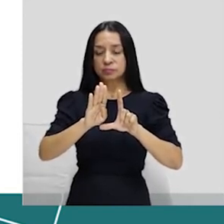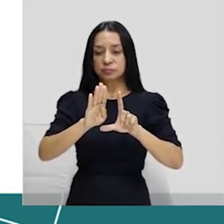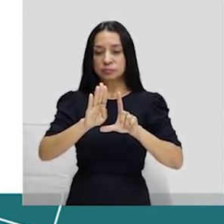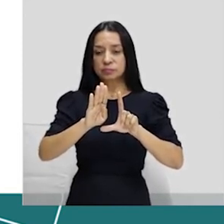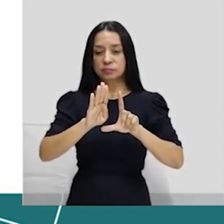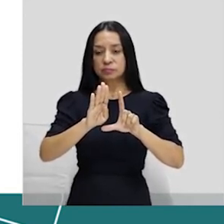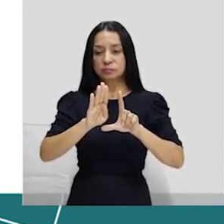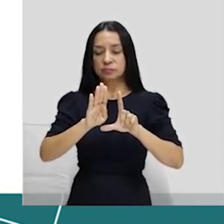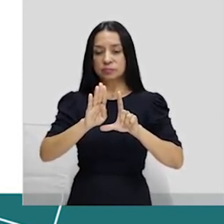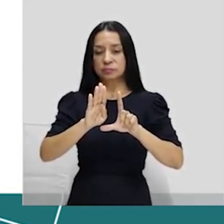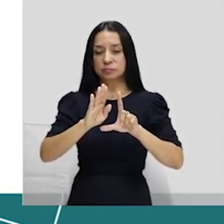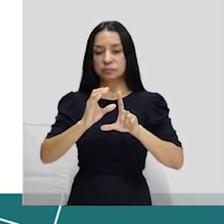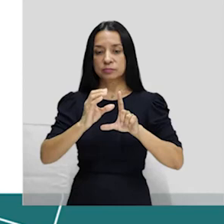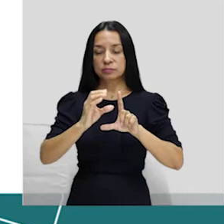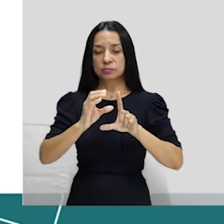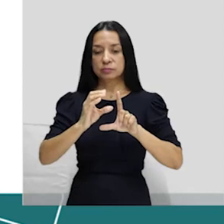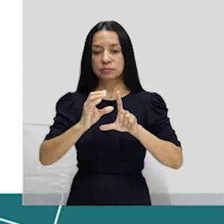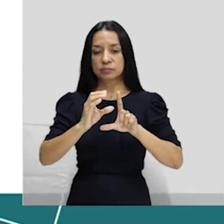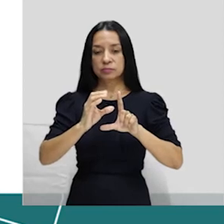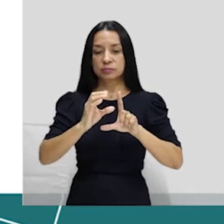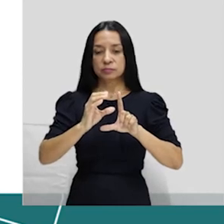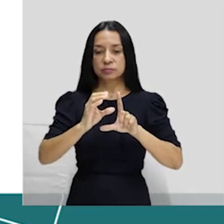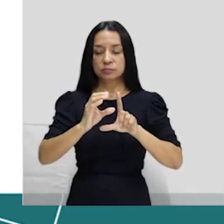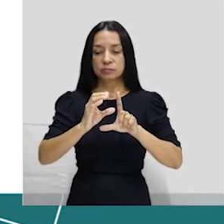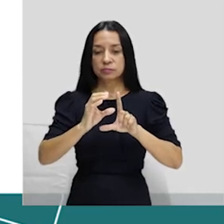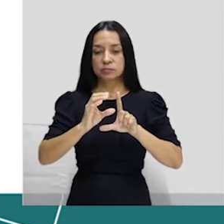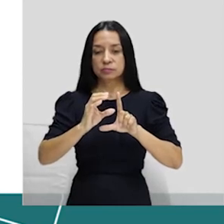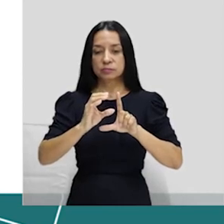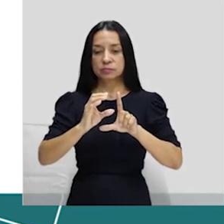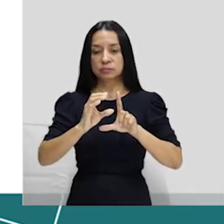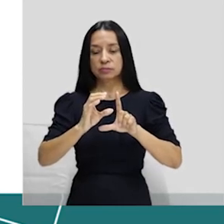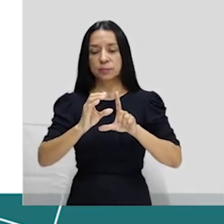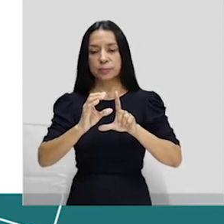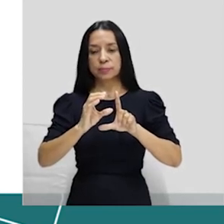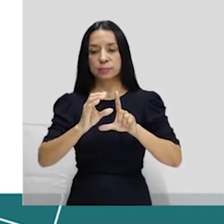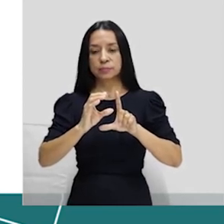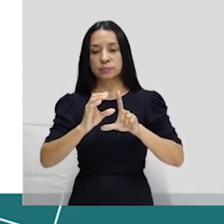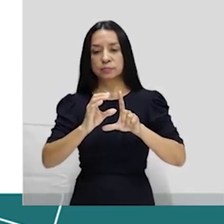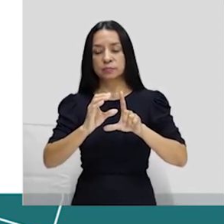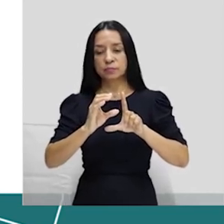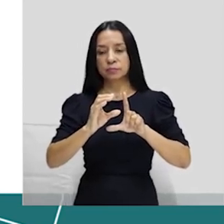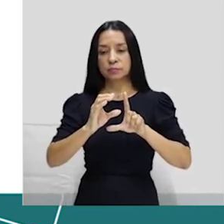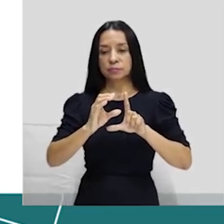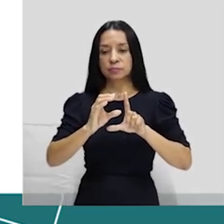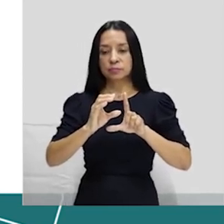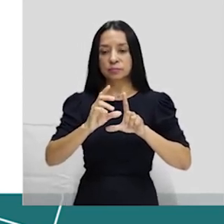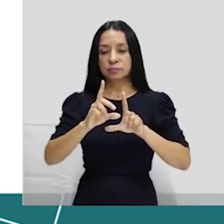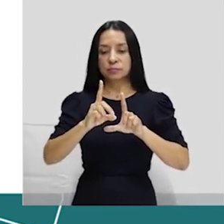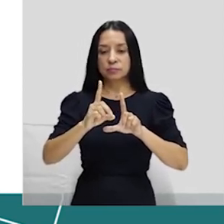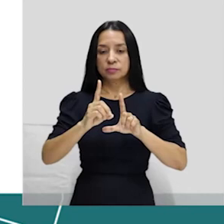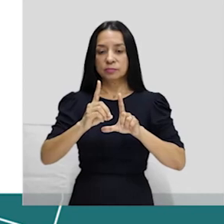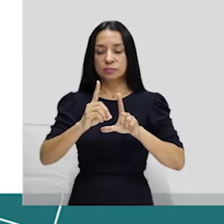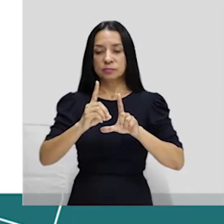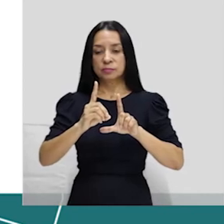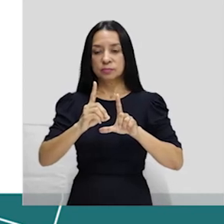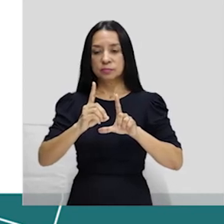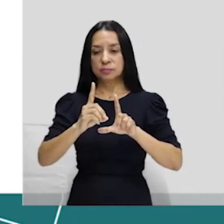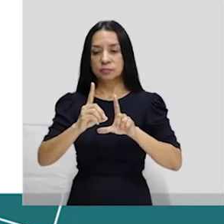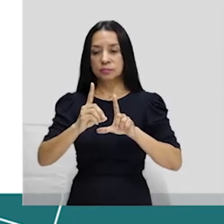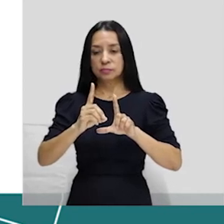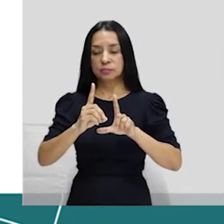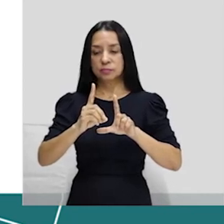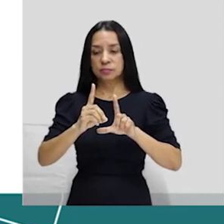industrial. E, por último, nós vamos para o capitalismo financeiro. Então, a nossa alternativa, galera, é a alternativa C, né, galera? Então, quais